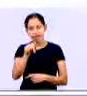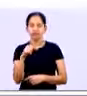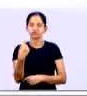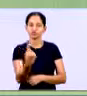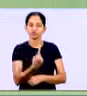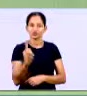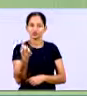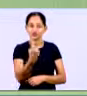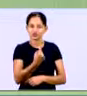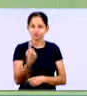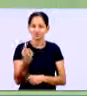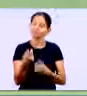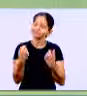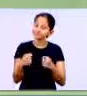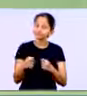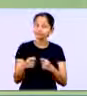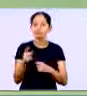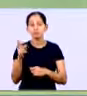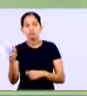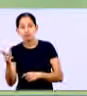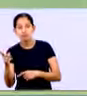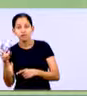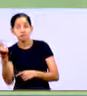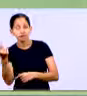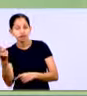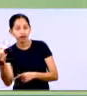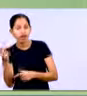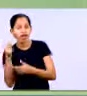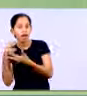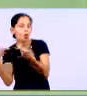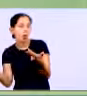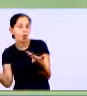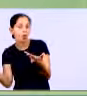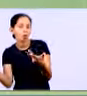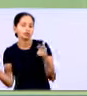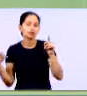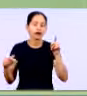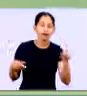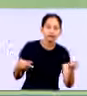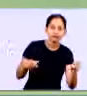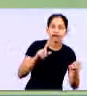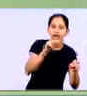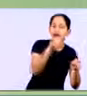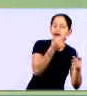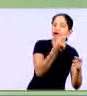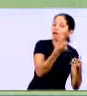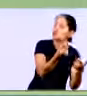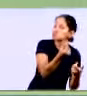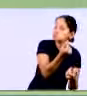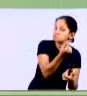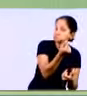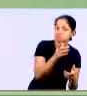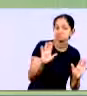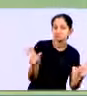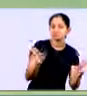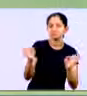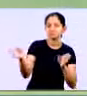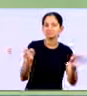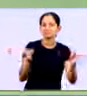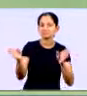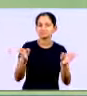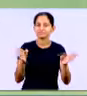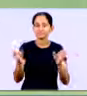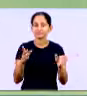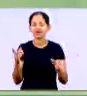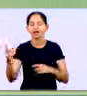ou seja, uma hora ele é produto, outra hora ele é dinheiro, outra hora ele é duplicado a receber. Então assim, são as várias formas que ele pode ser, que